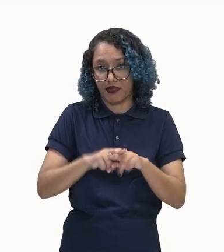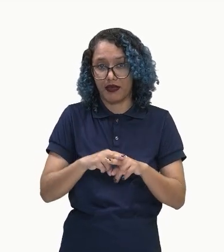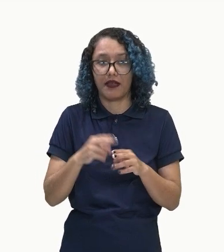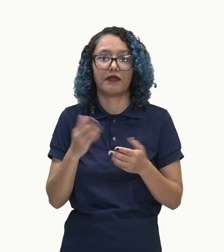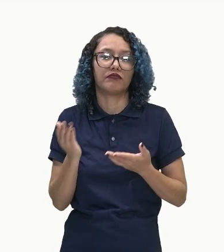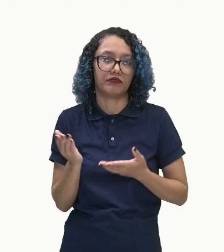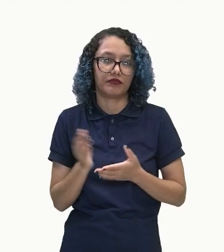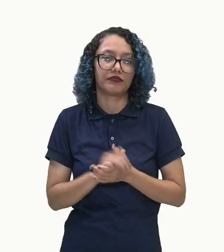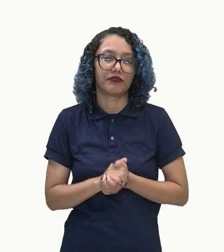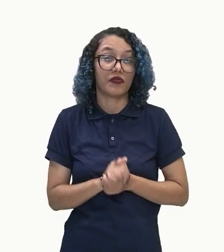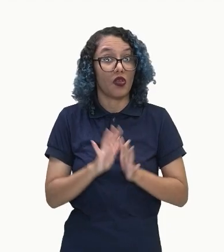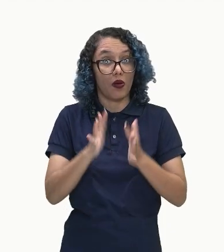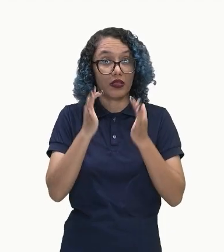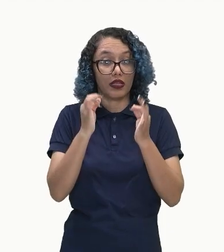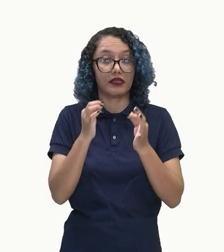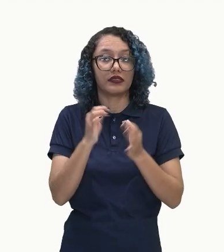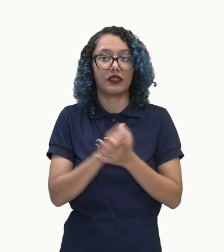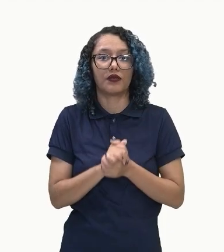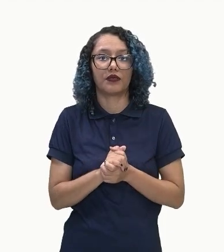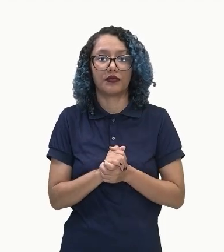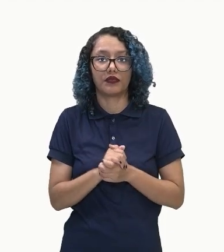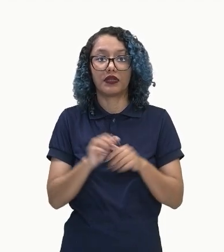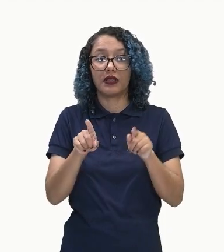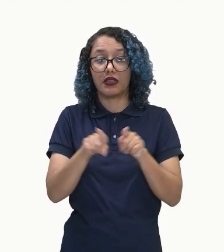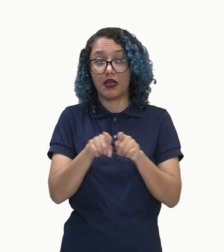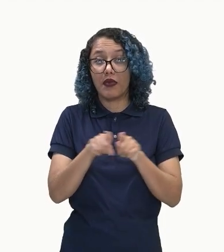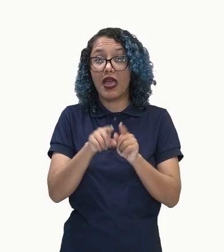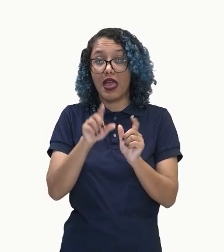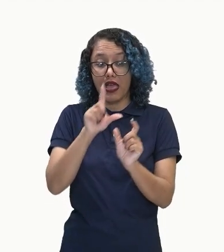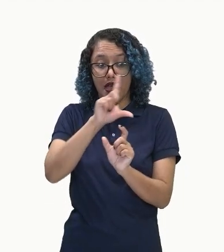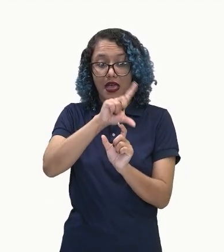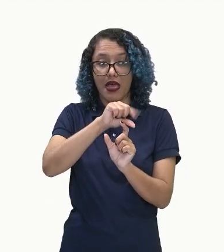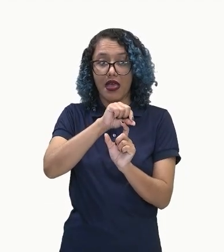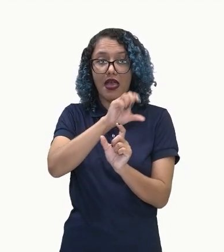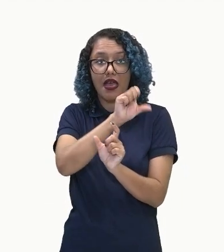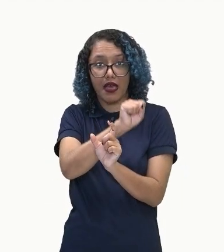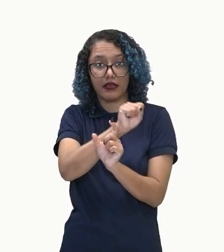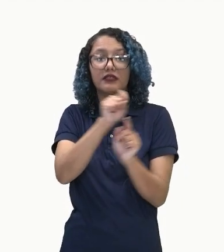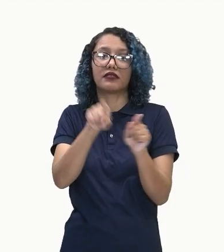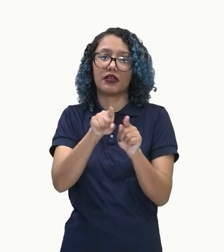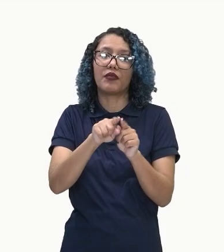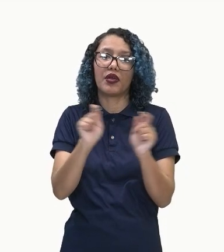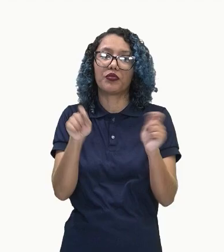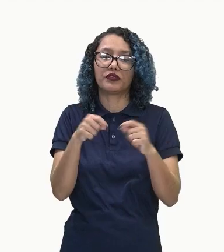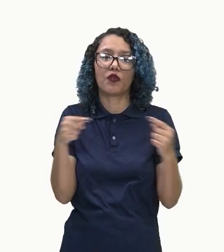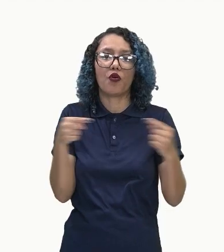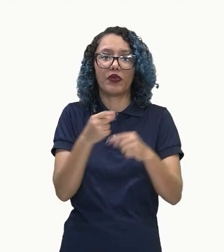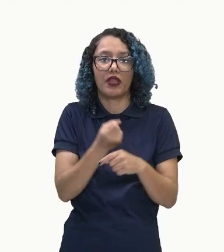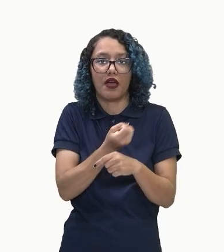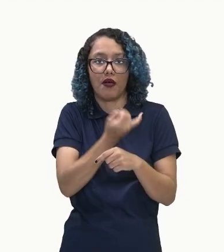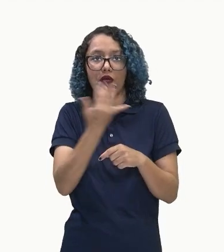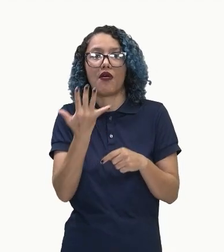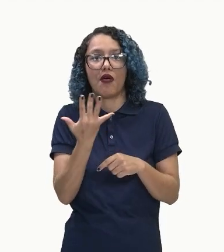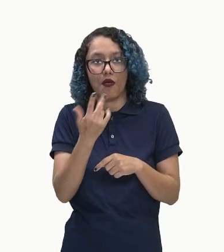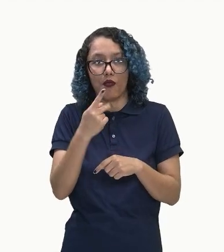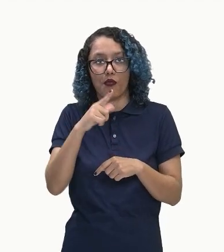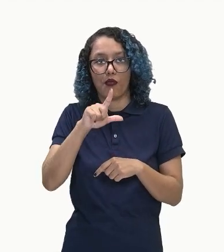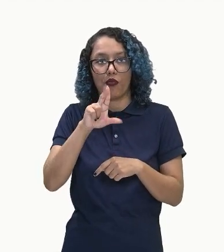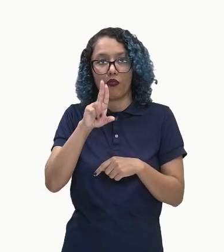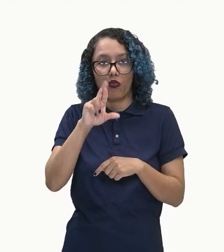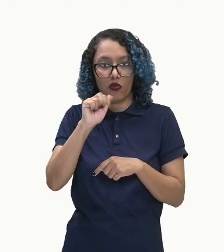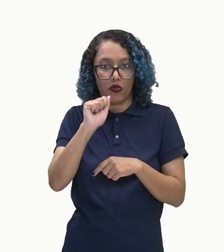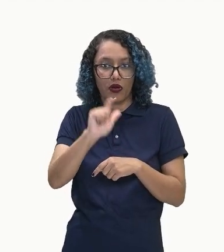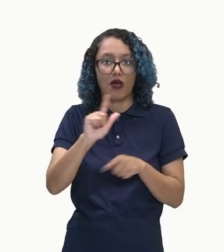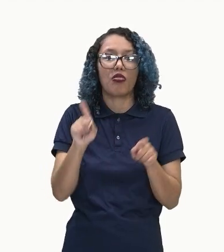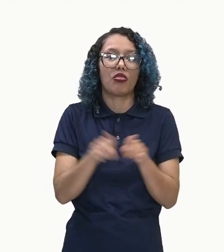Repare que na língua inglesa o S também forma plural, tá? Assim como na língua portuguesa. Animals, animais. Olha só um